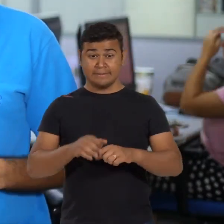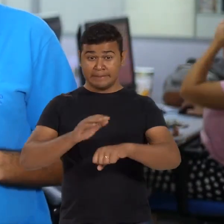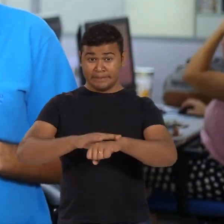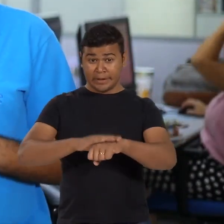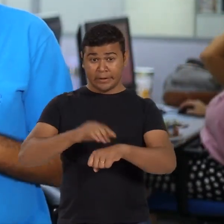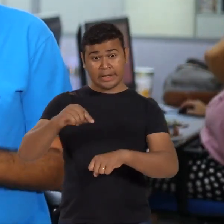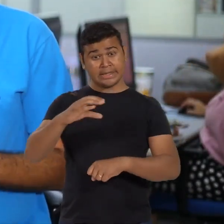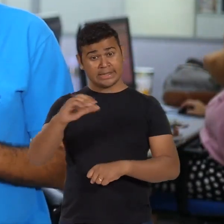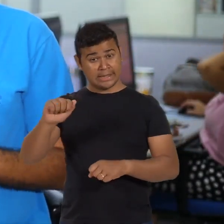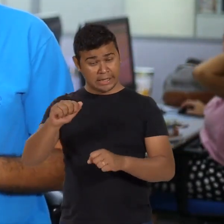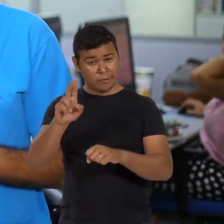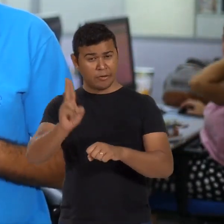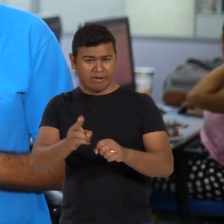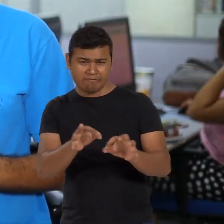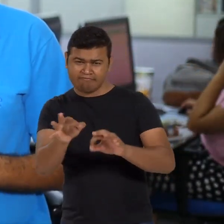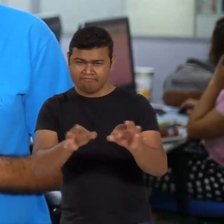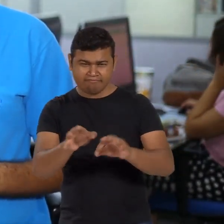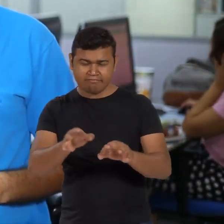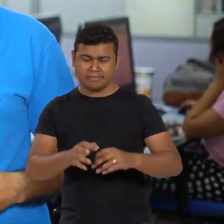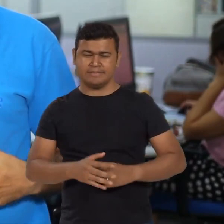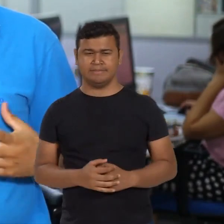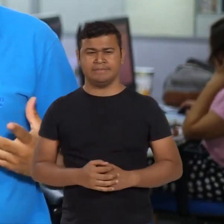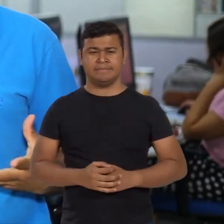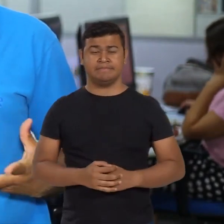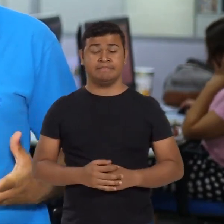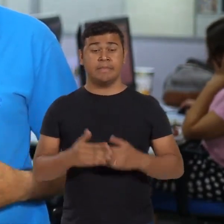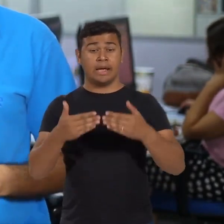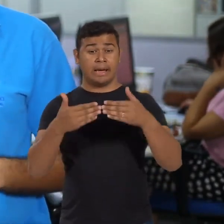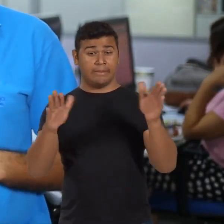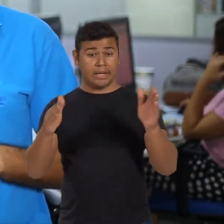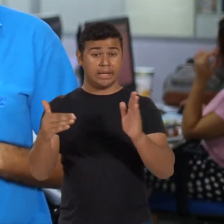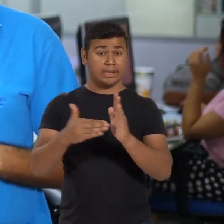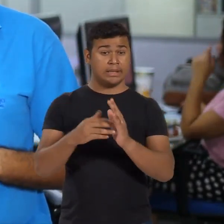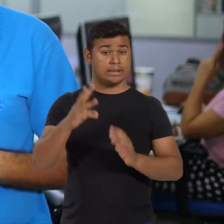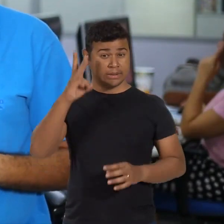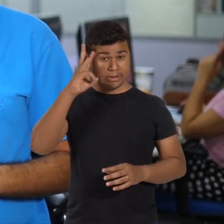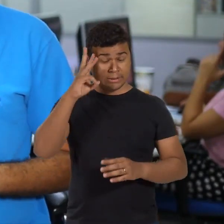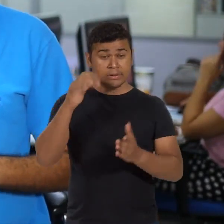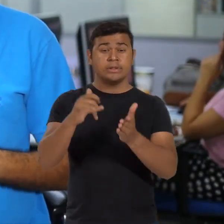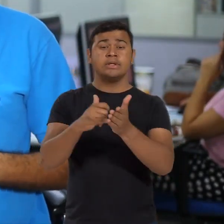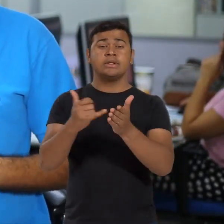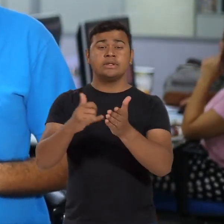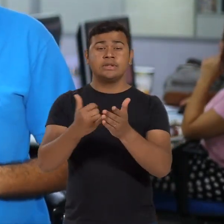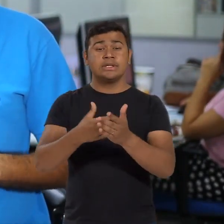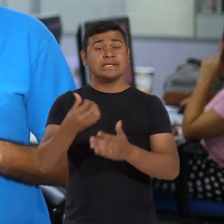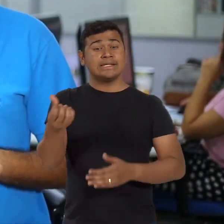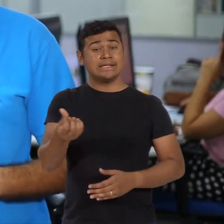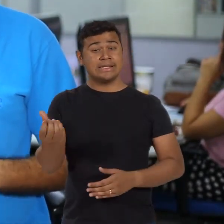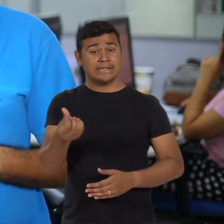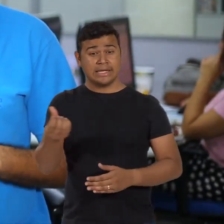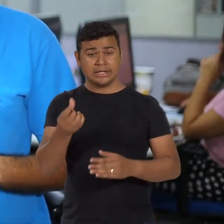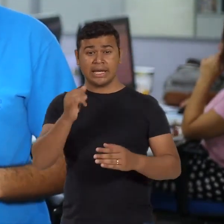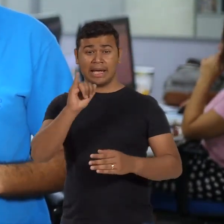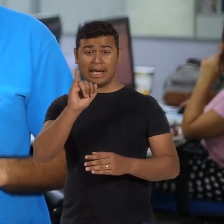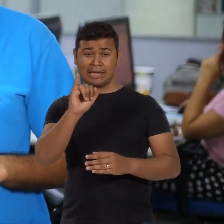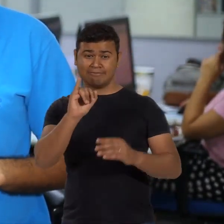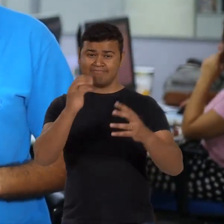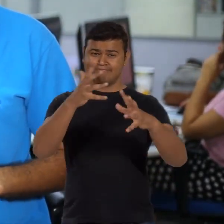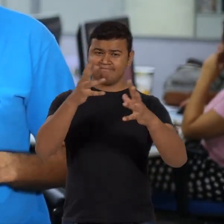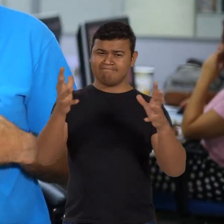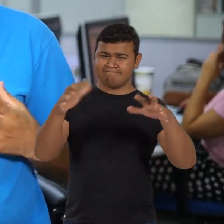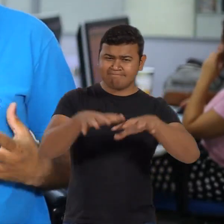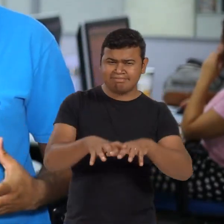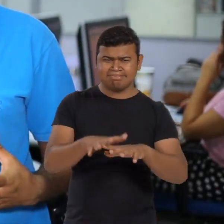univasf é um dos realizadores da ação estão abertas até a próxima terça feira as inscrições para a sexta edição do